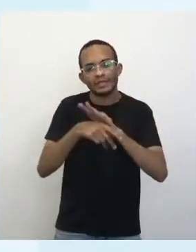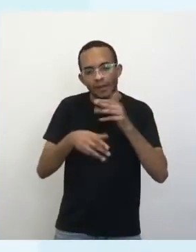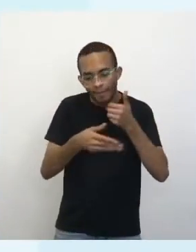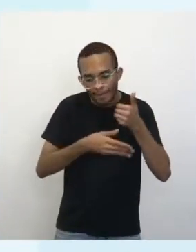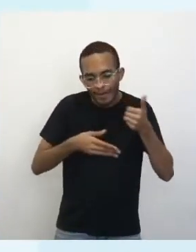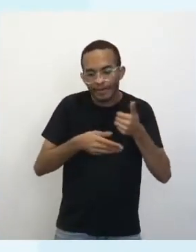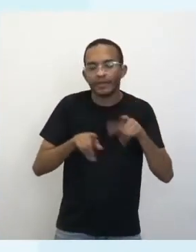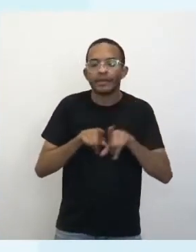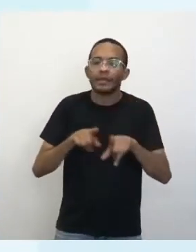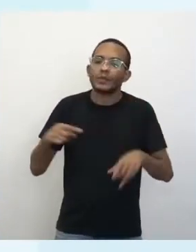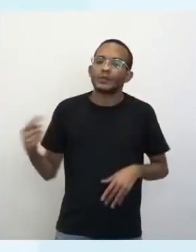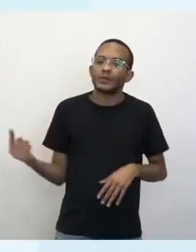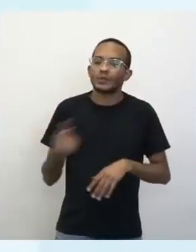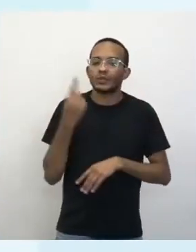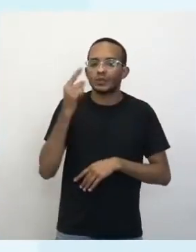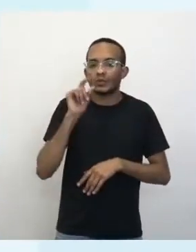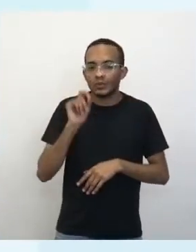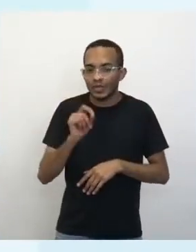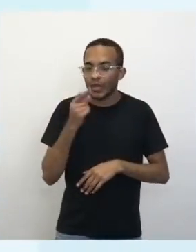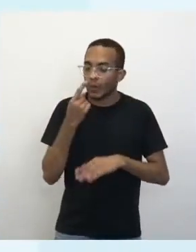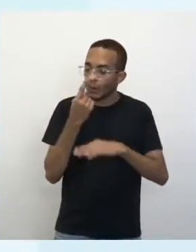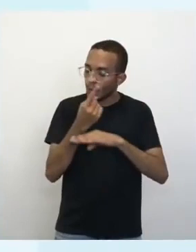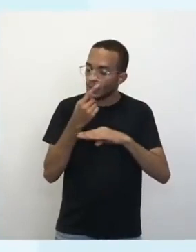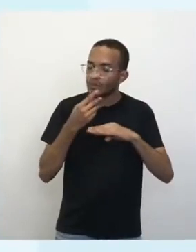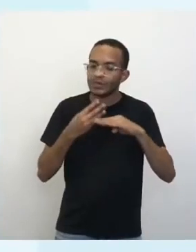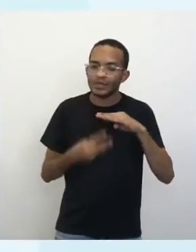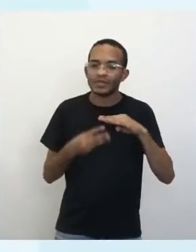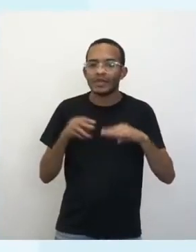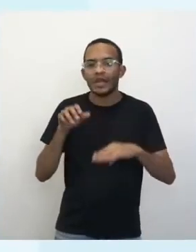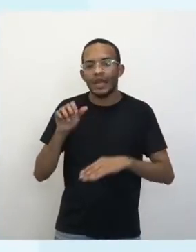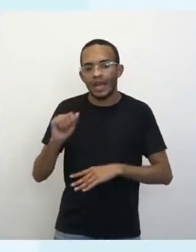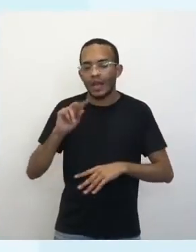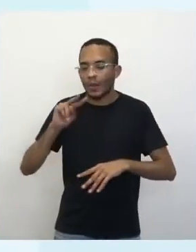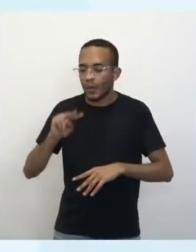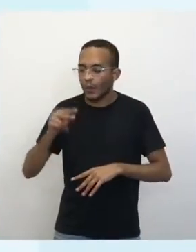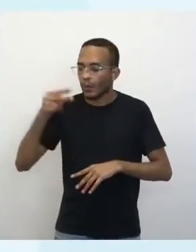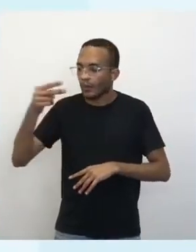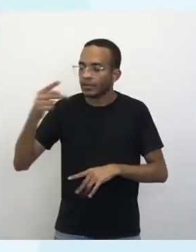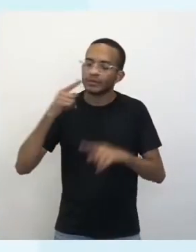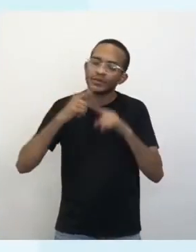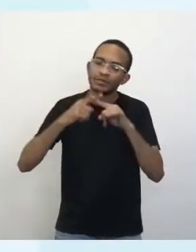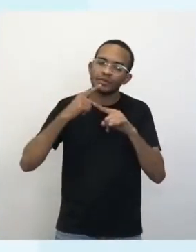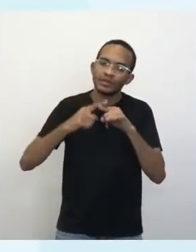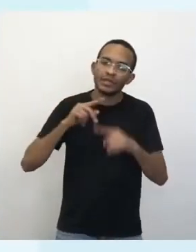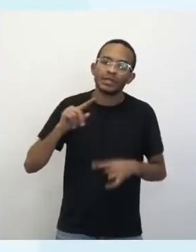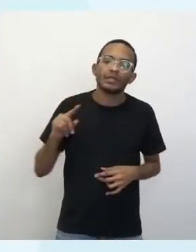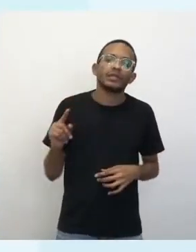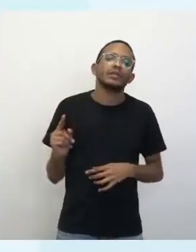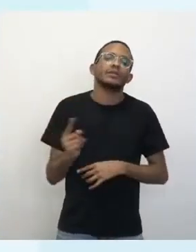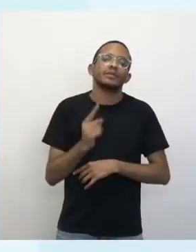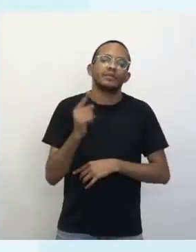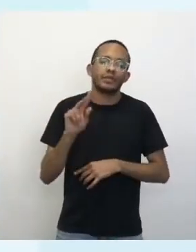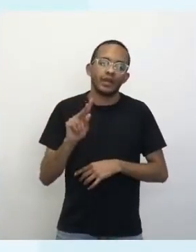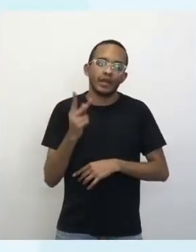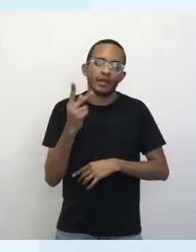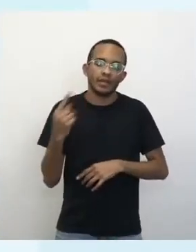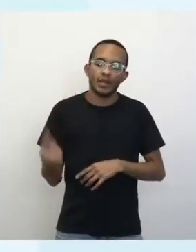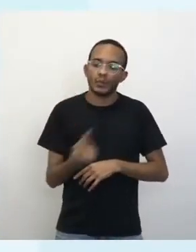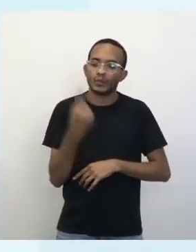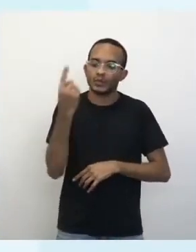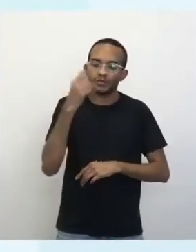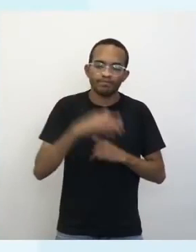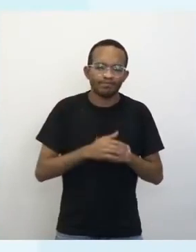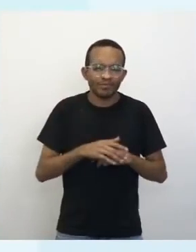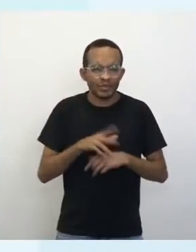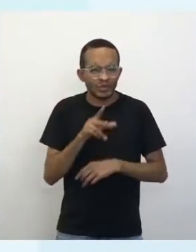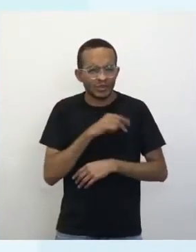a altura. Isto é, 1/3 de A ao quadrado multiplicado por H. Aí